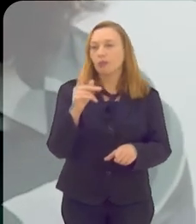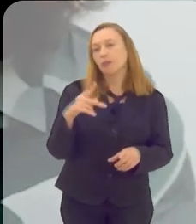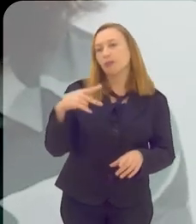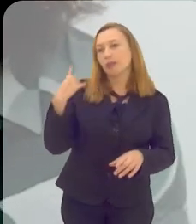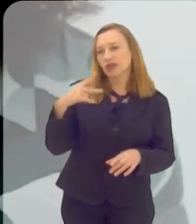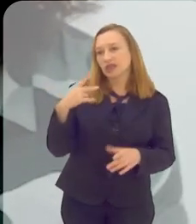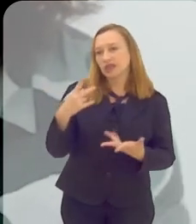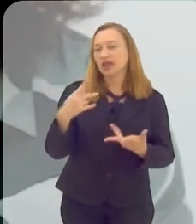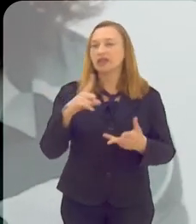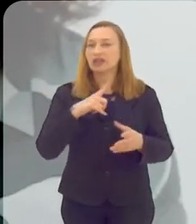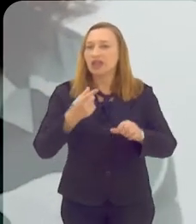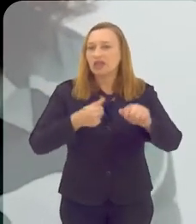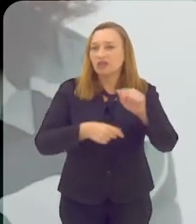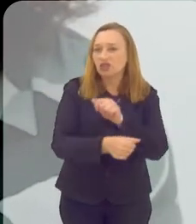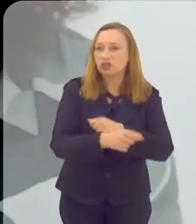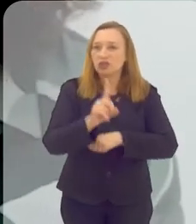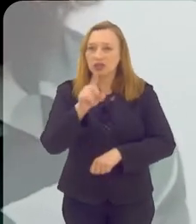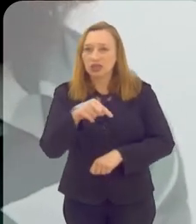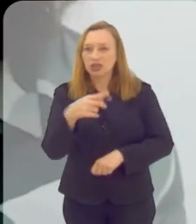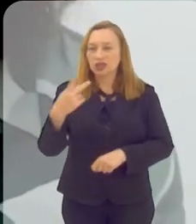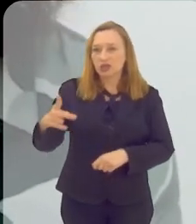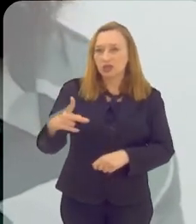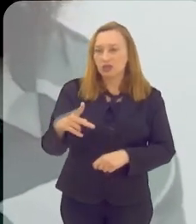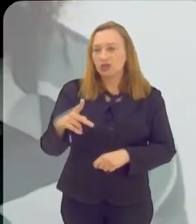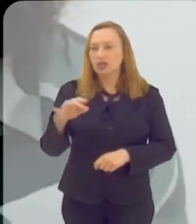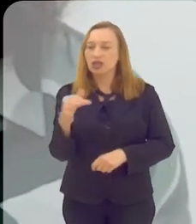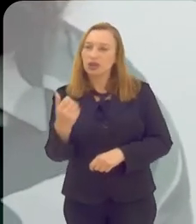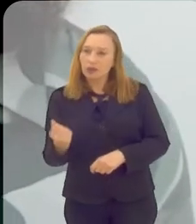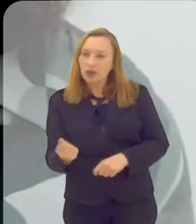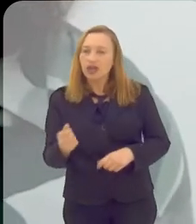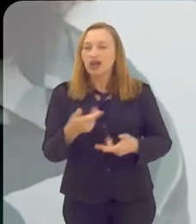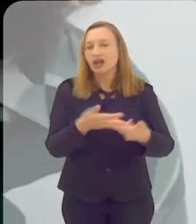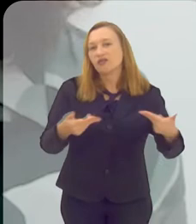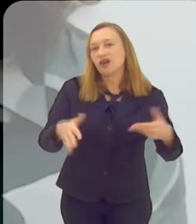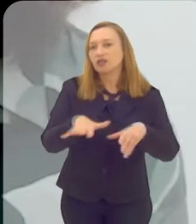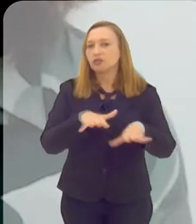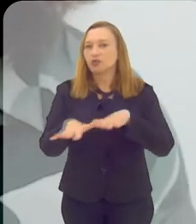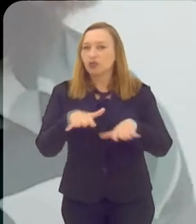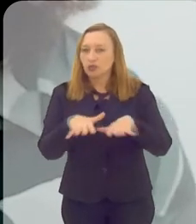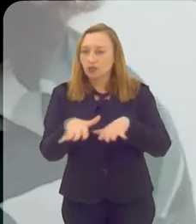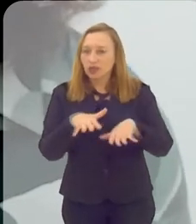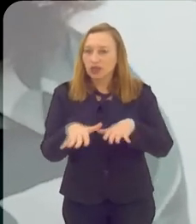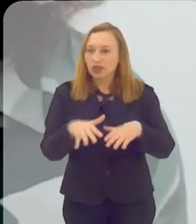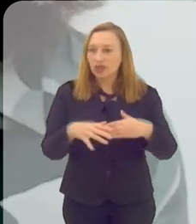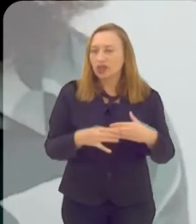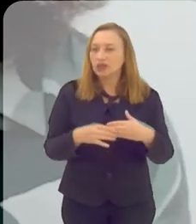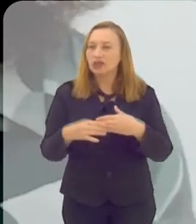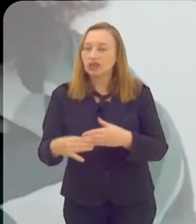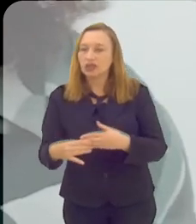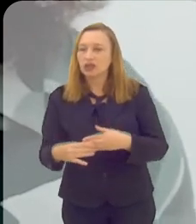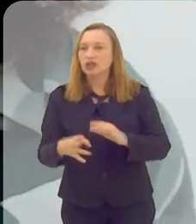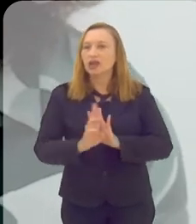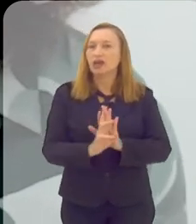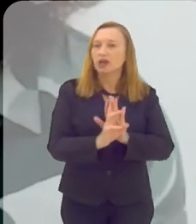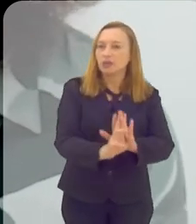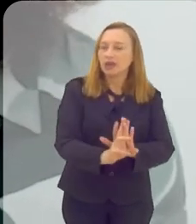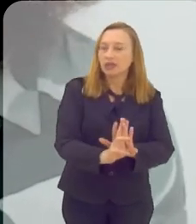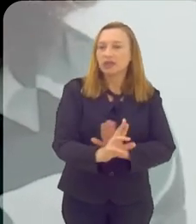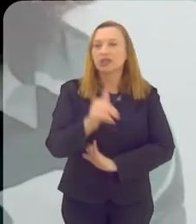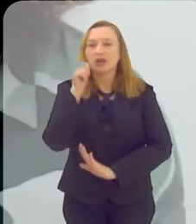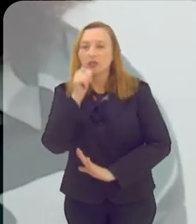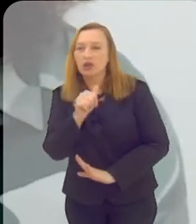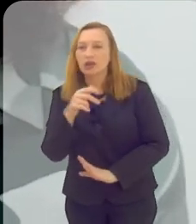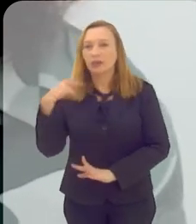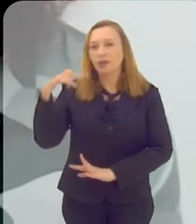e então tem a questão do investimento, né, nas suas campanhas. Há vários movimentos tentando puxar essa questão da